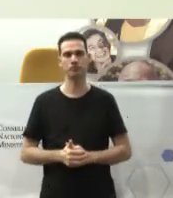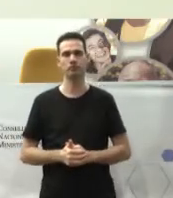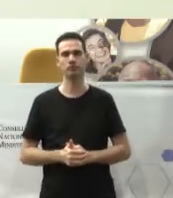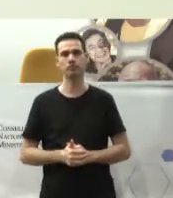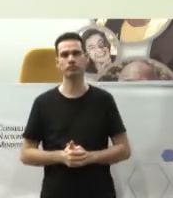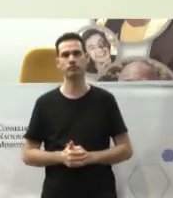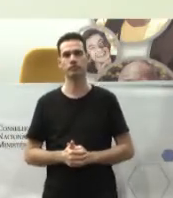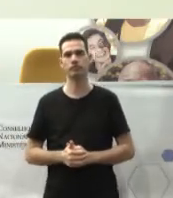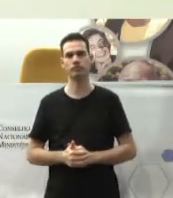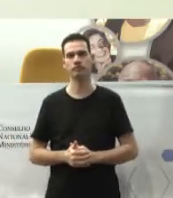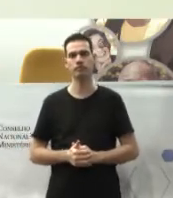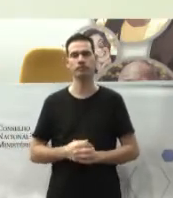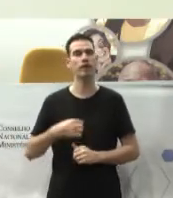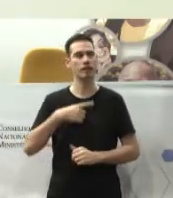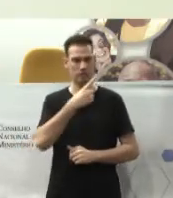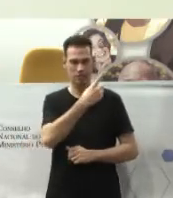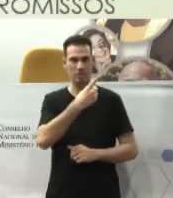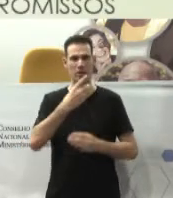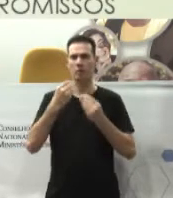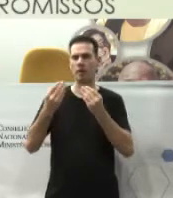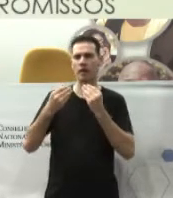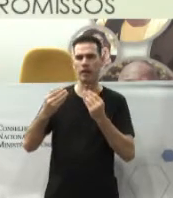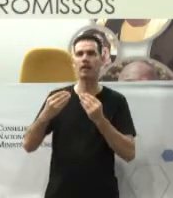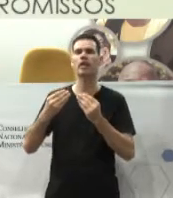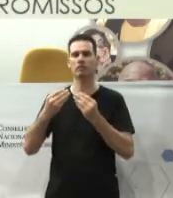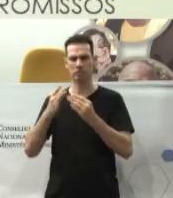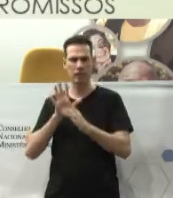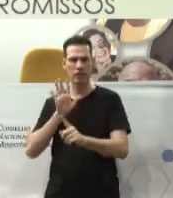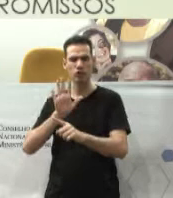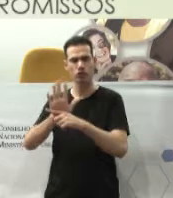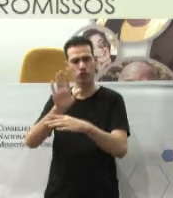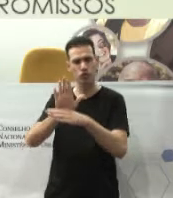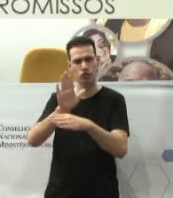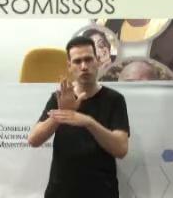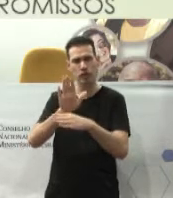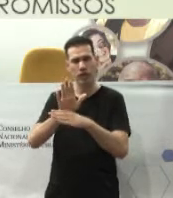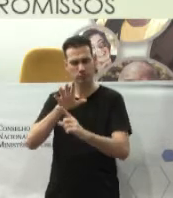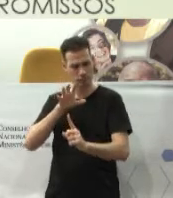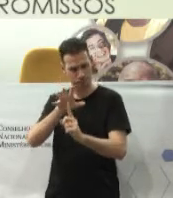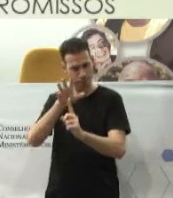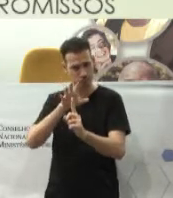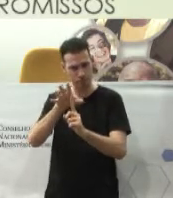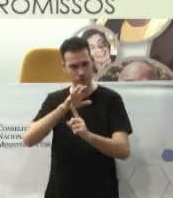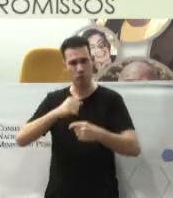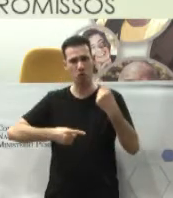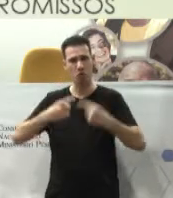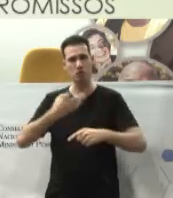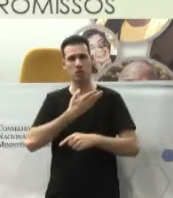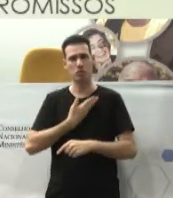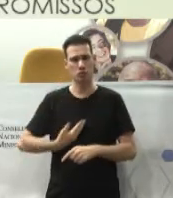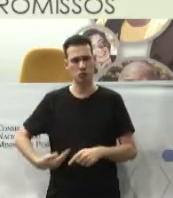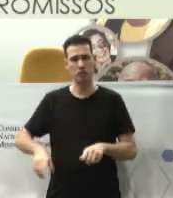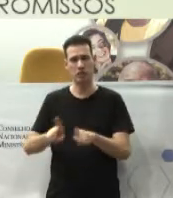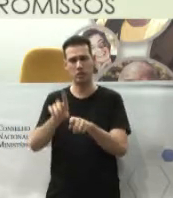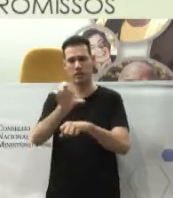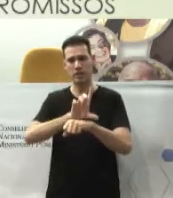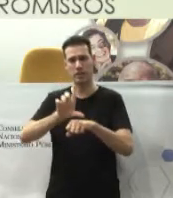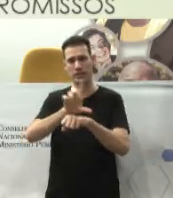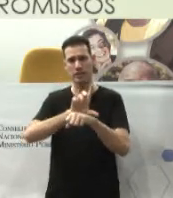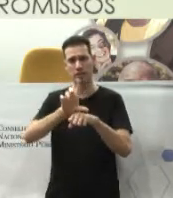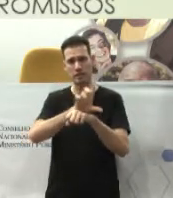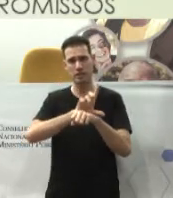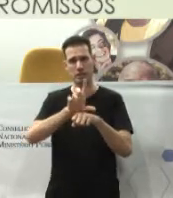Eles servem para impactar sobre políticas públicas ou a legislação, para a realização efetiva do direito